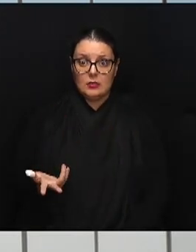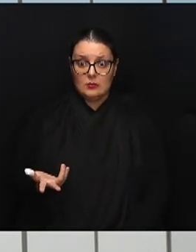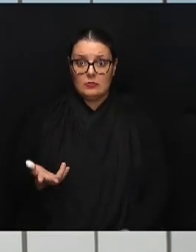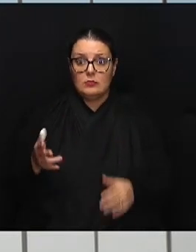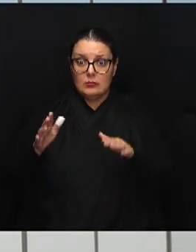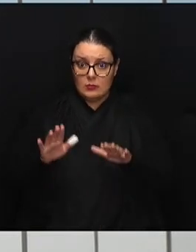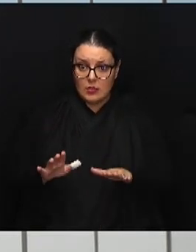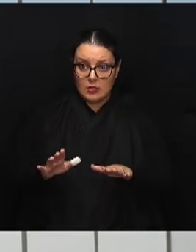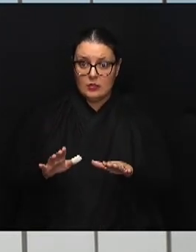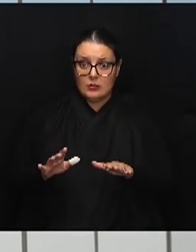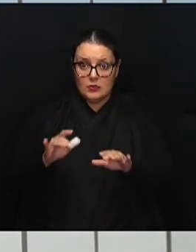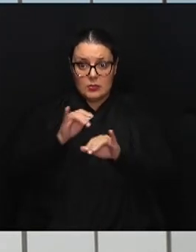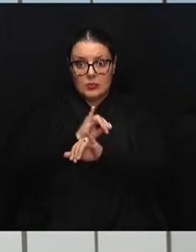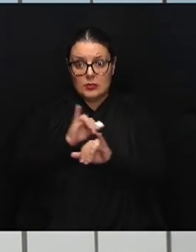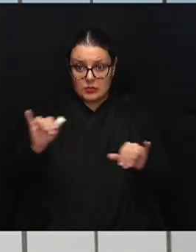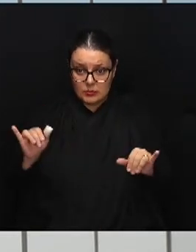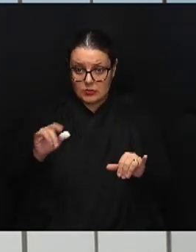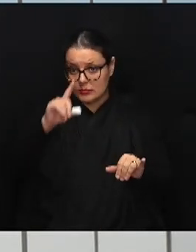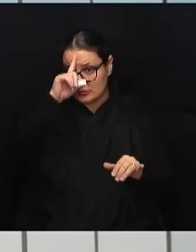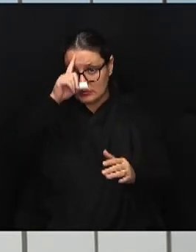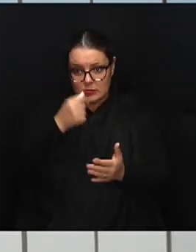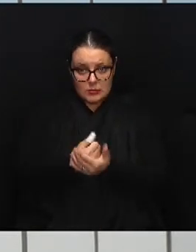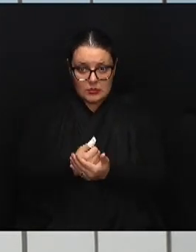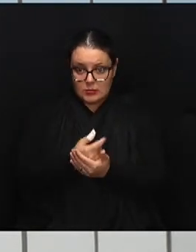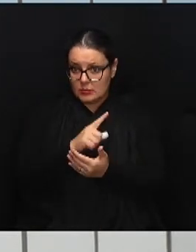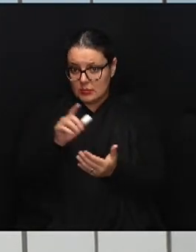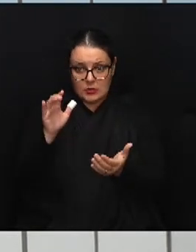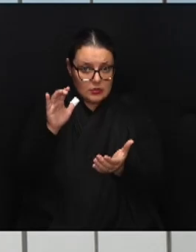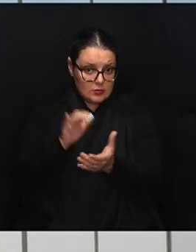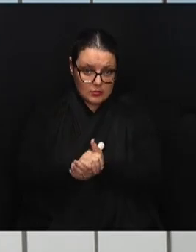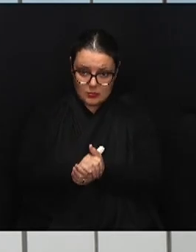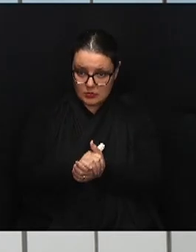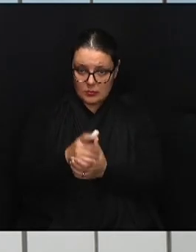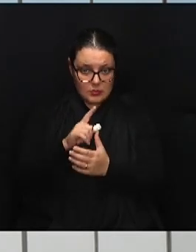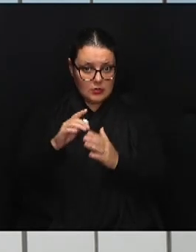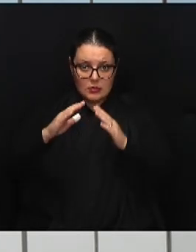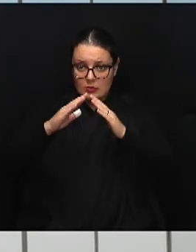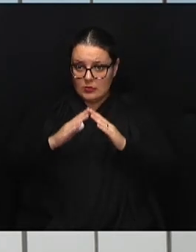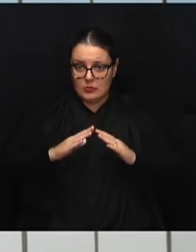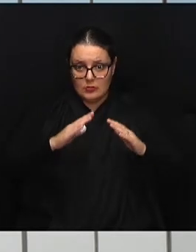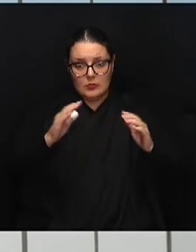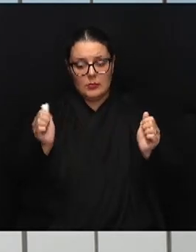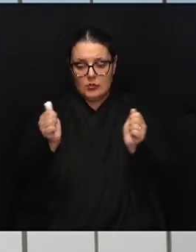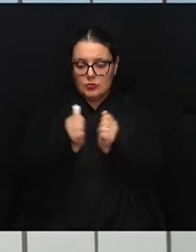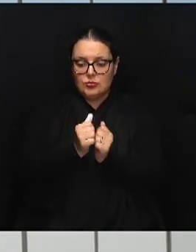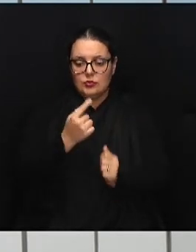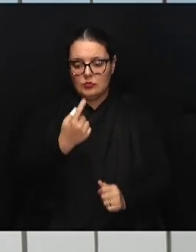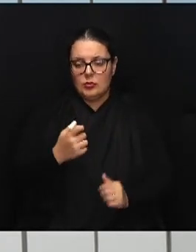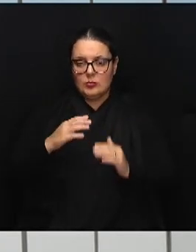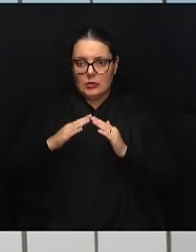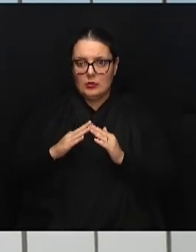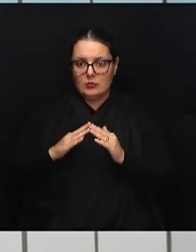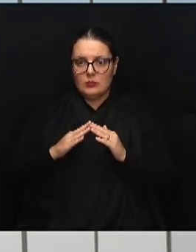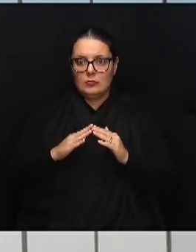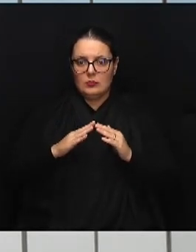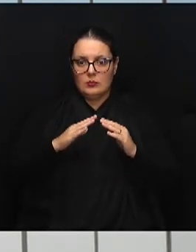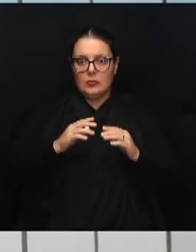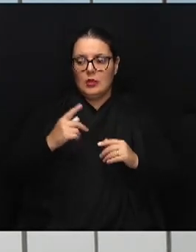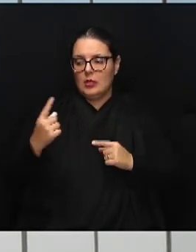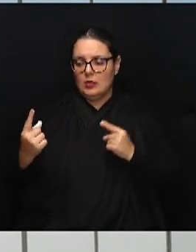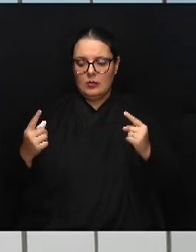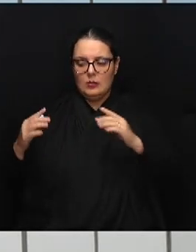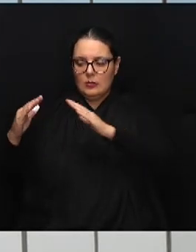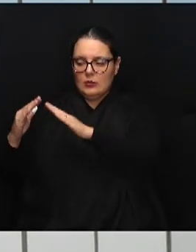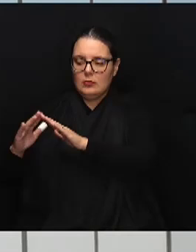que declaradamente decidiram não se casar e não morar juntos, né? Então eles tinham cada um no